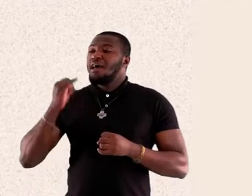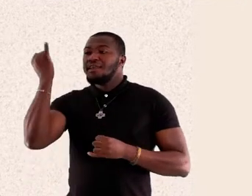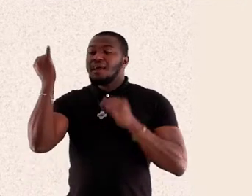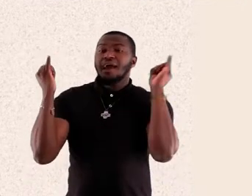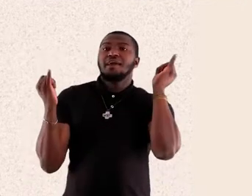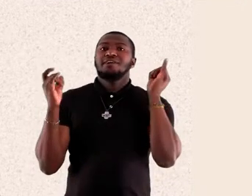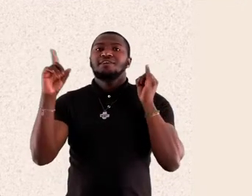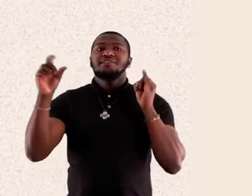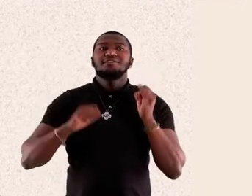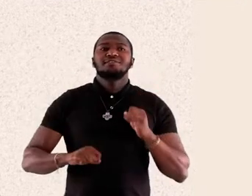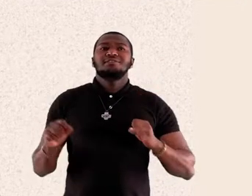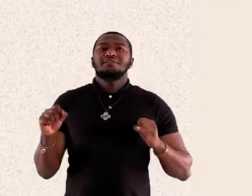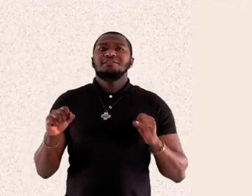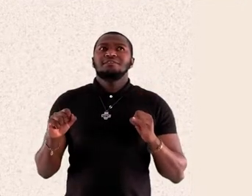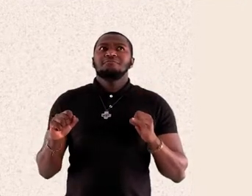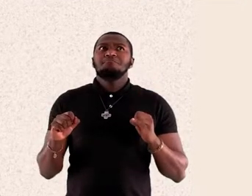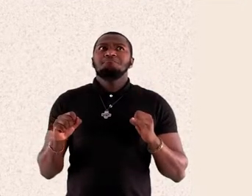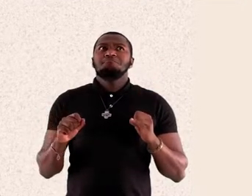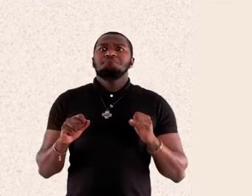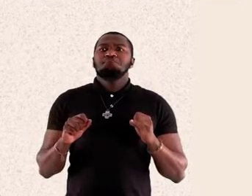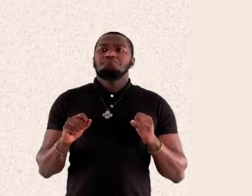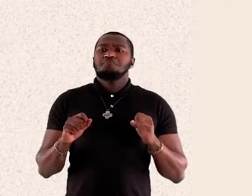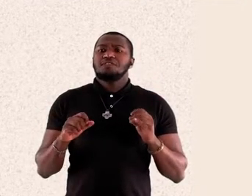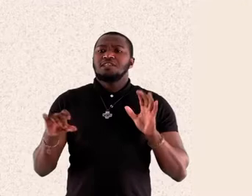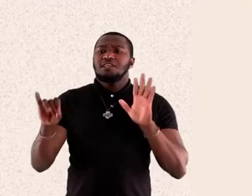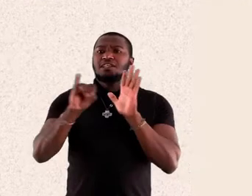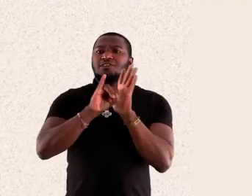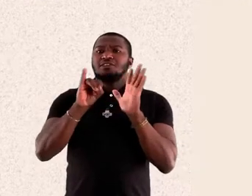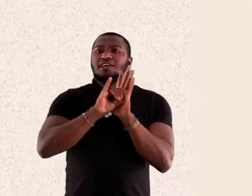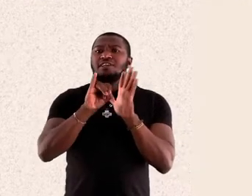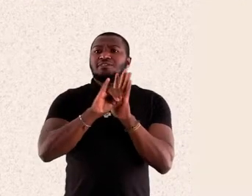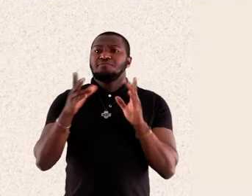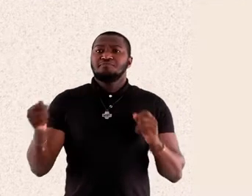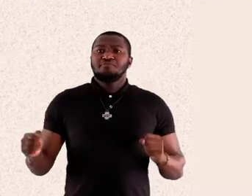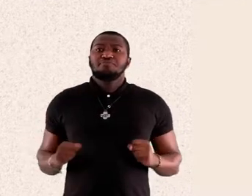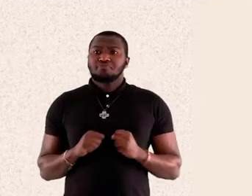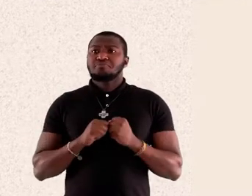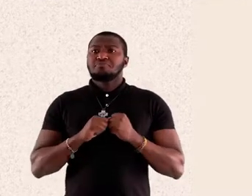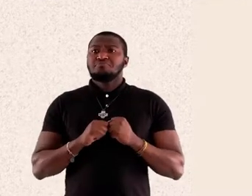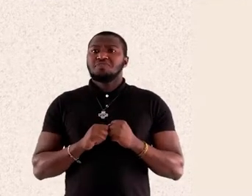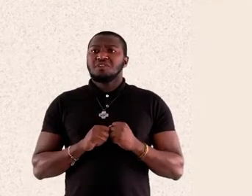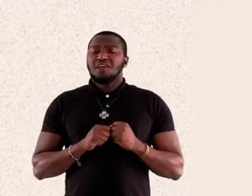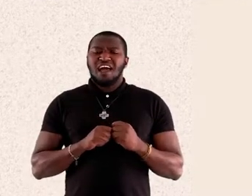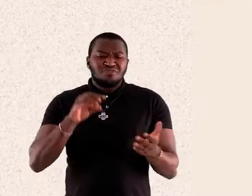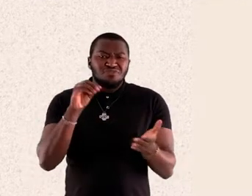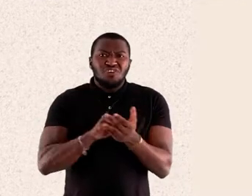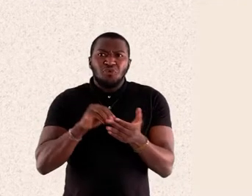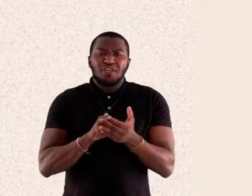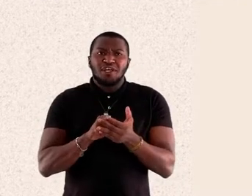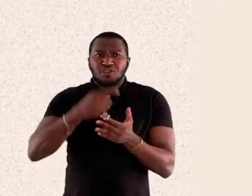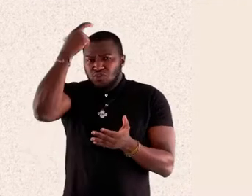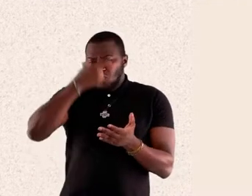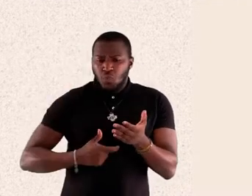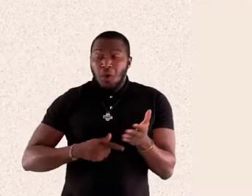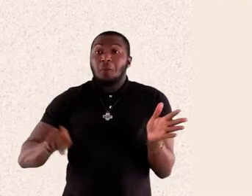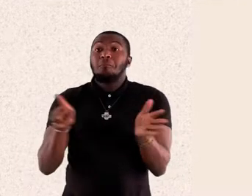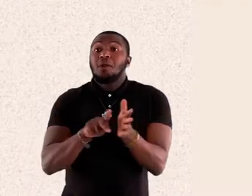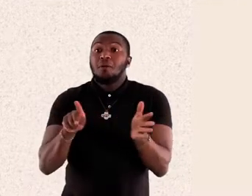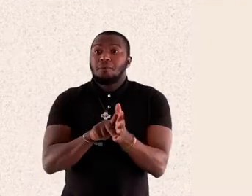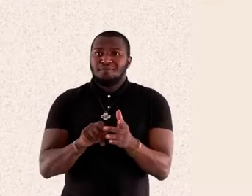da identidade né Tá falta de um eu fixo e imutável